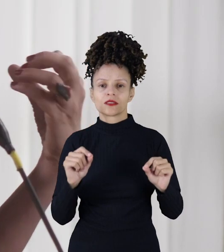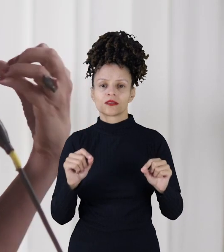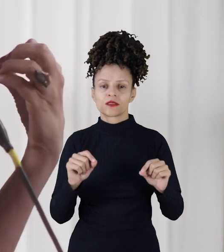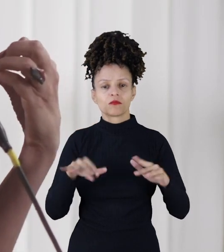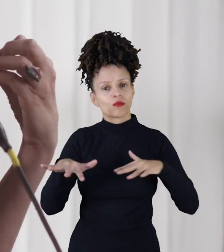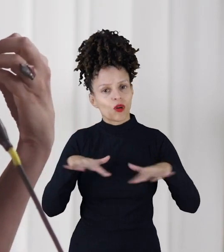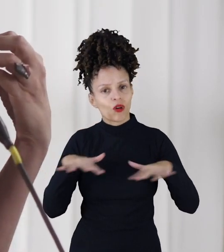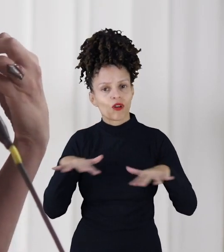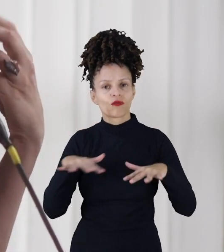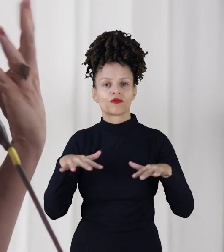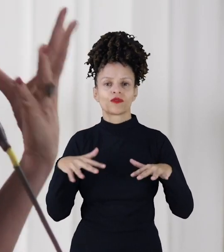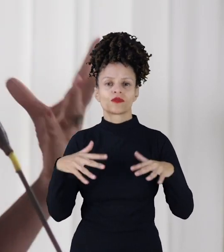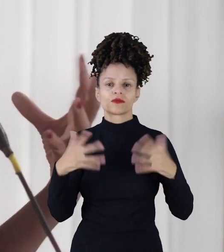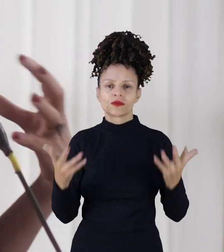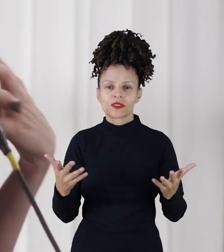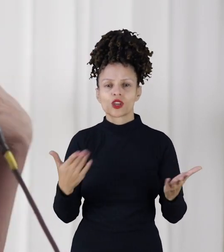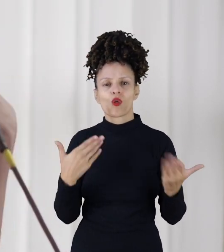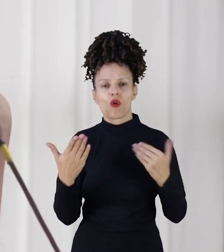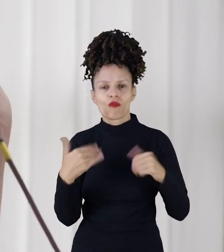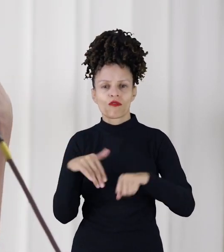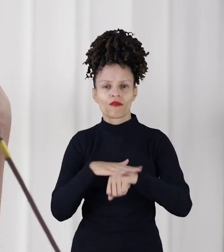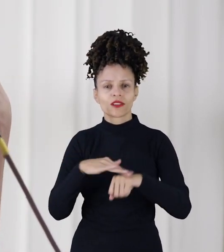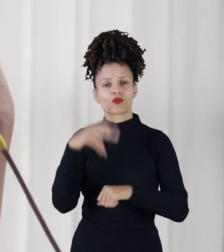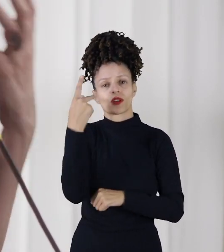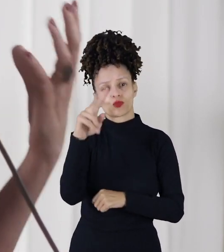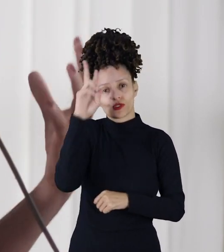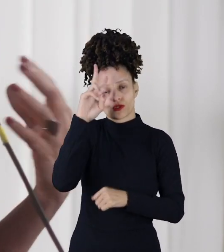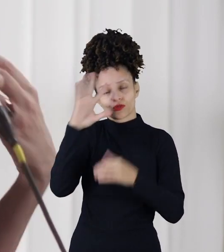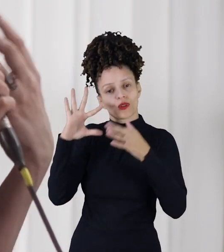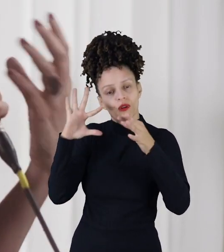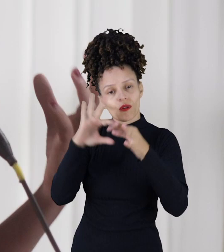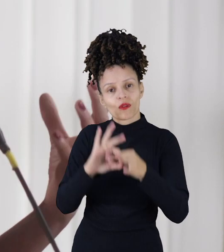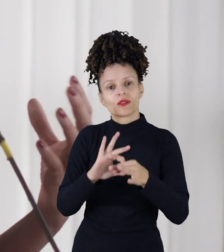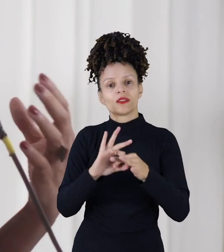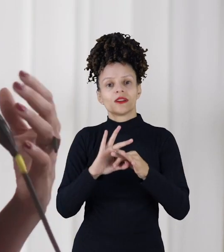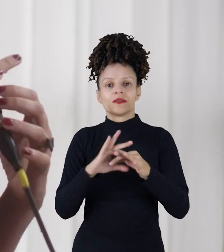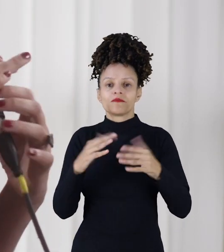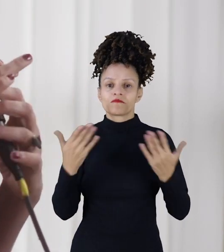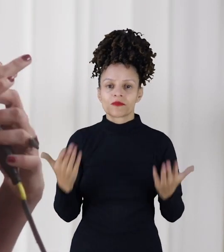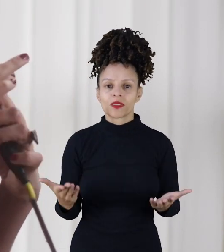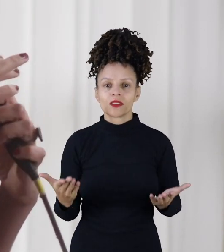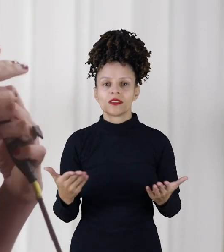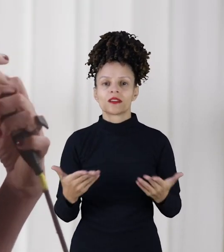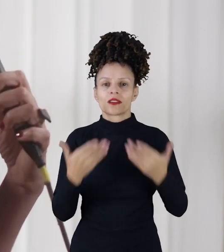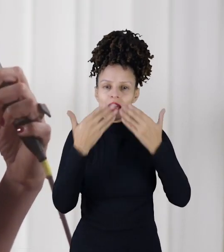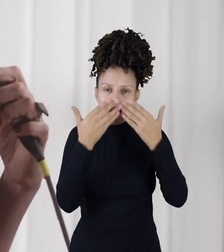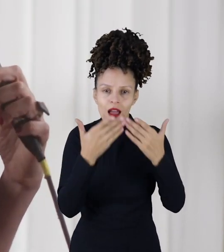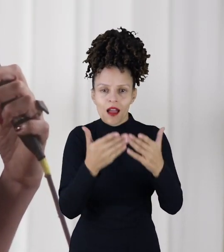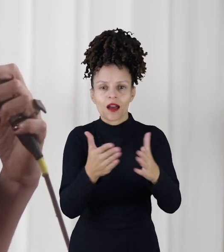coisas que movam, que conversem com a sua história,